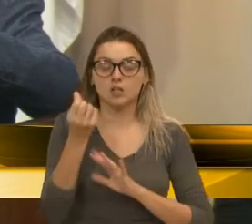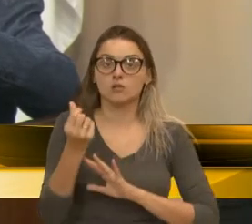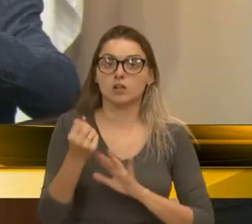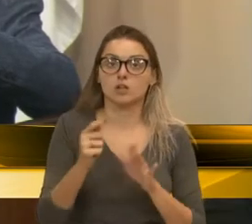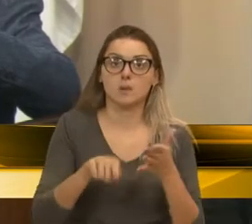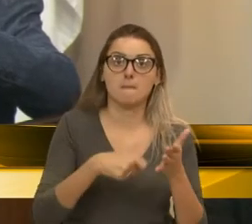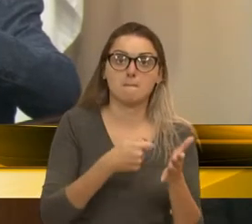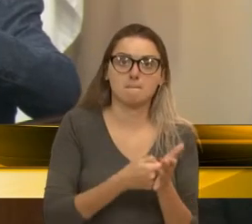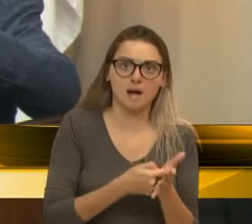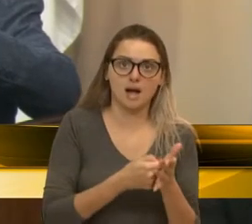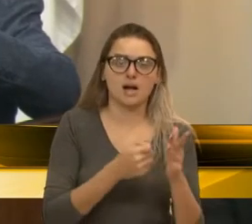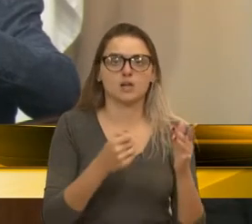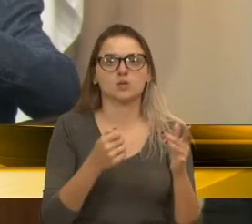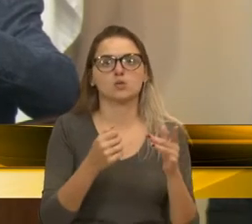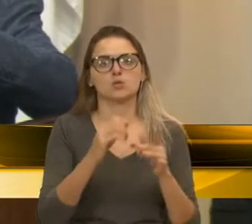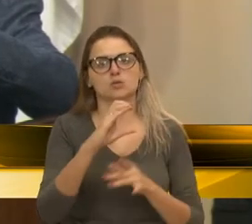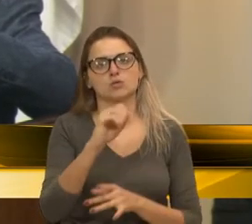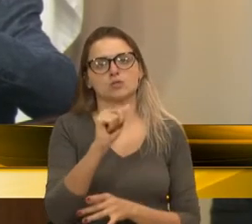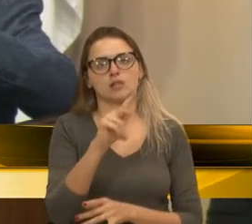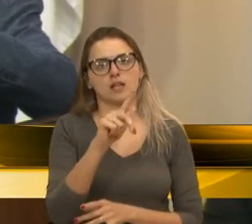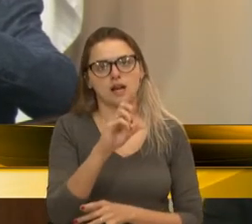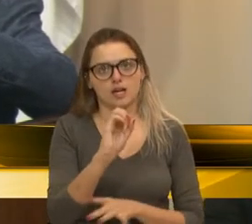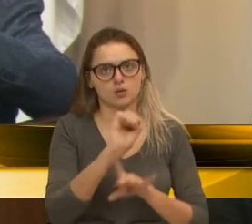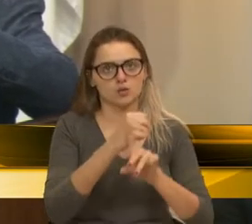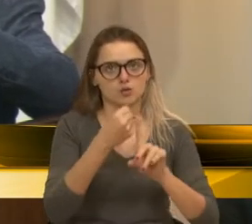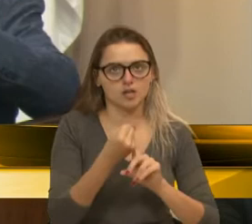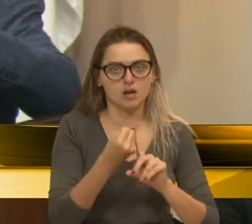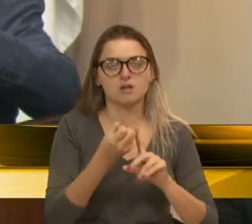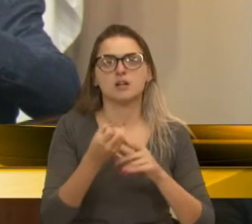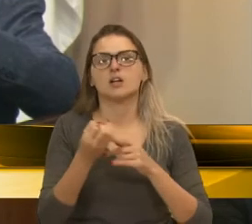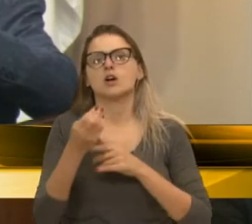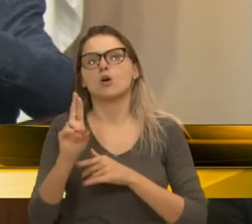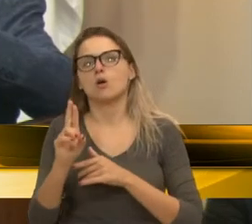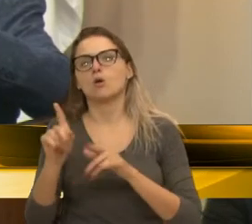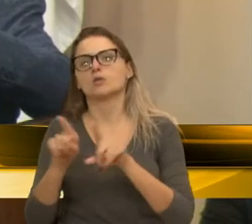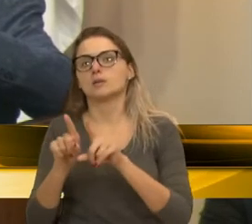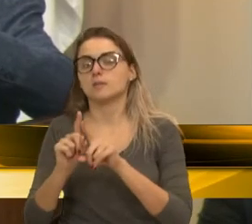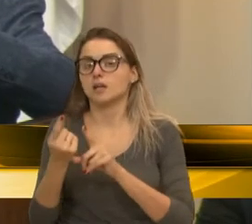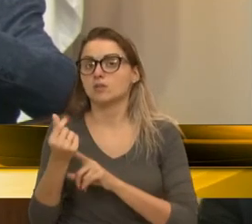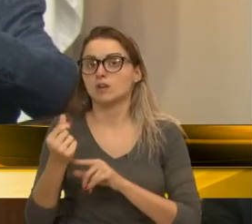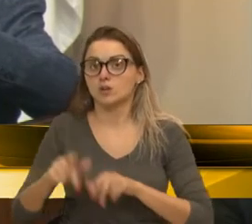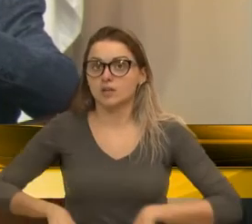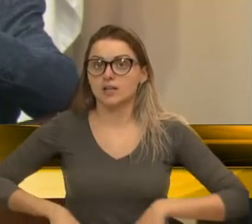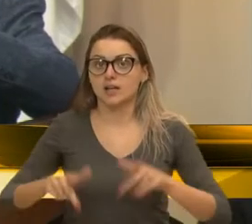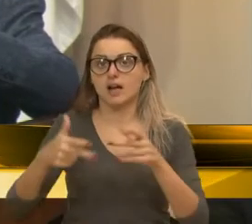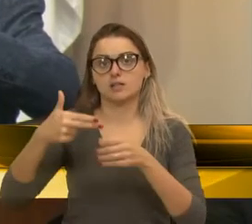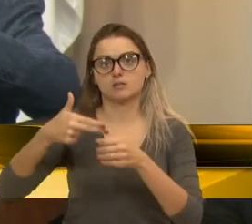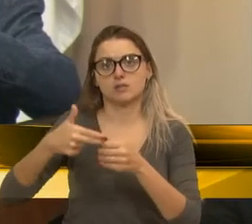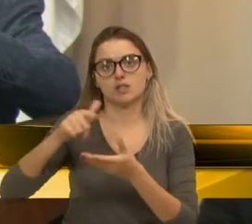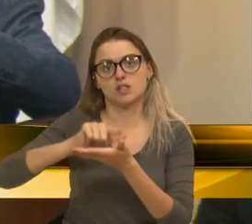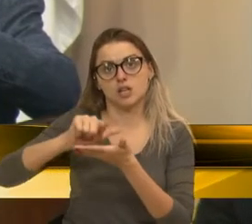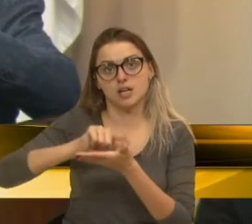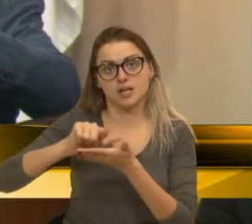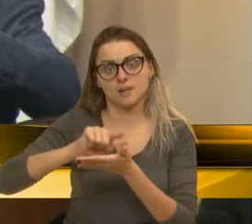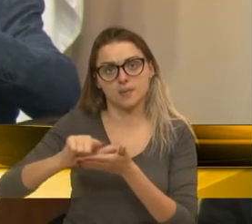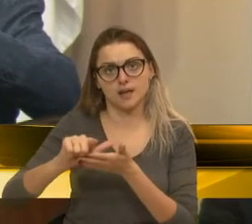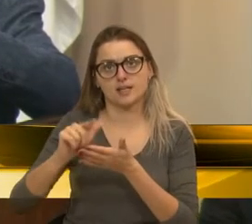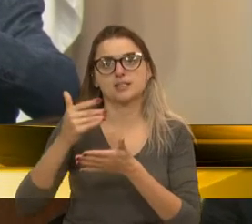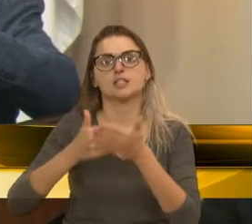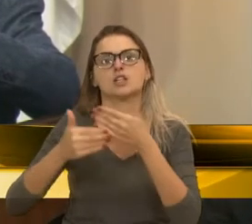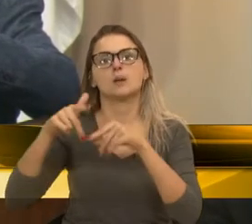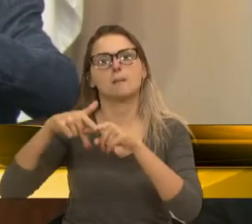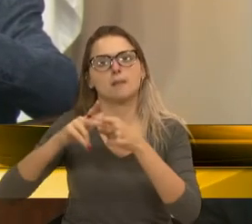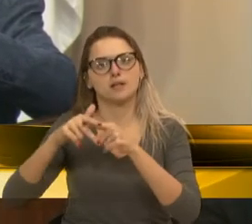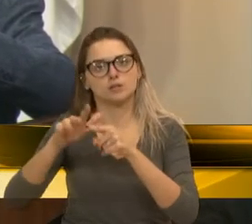pessoal, encargos sociais, previdenciários e trabalhistas, bem como dos custos com combustíveis, limpeza e higienização das